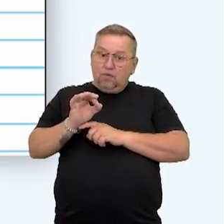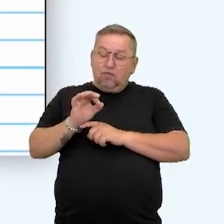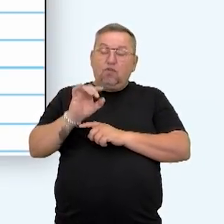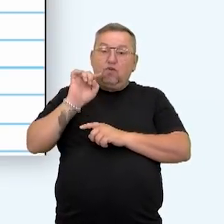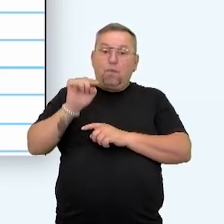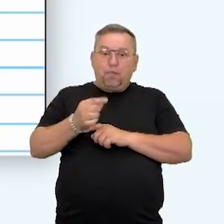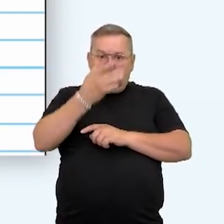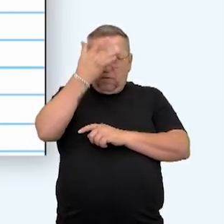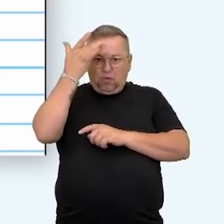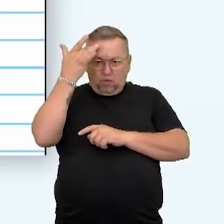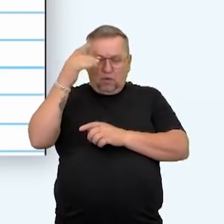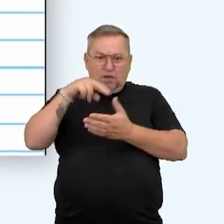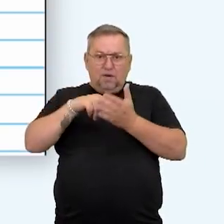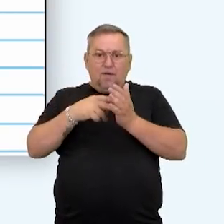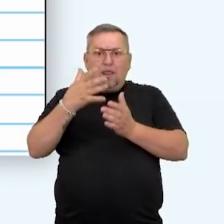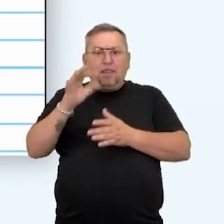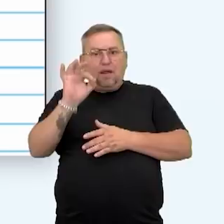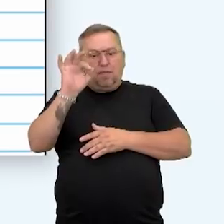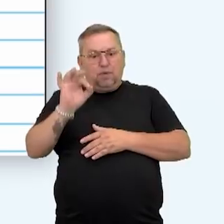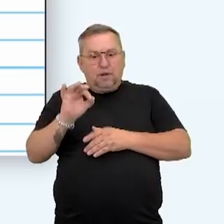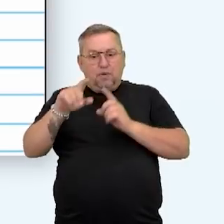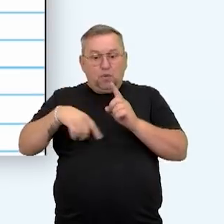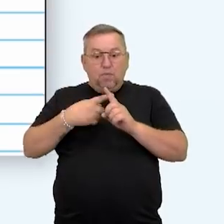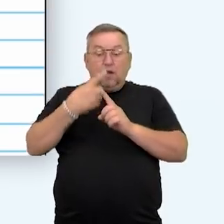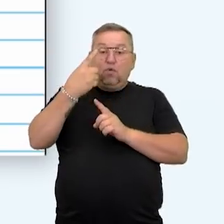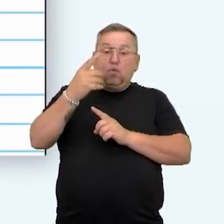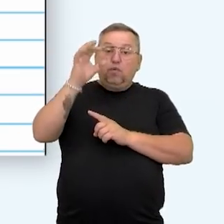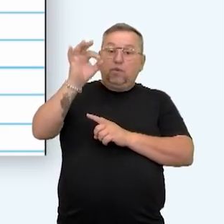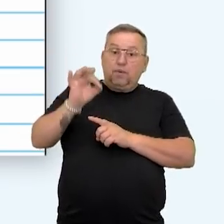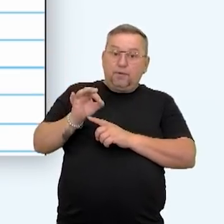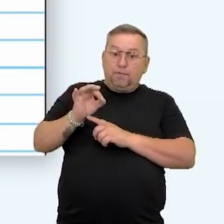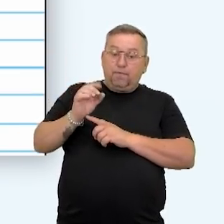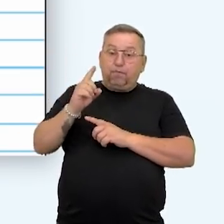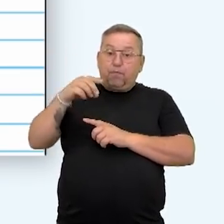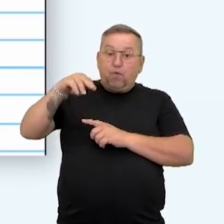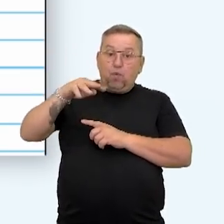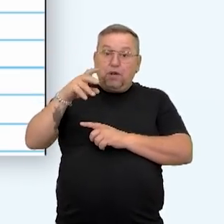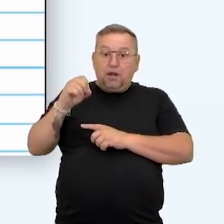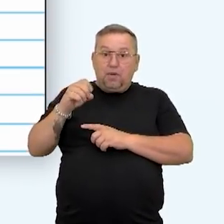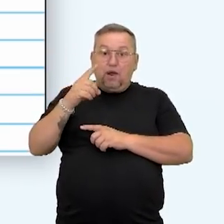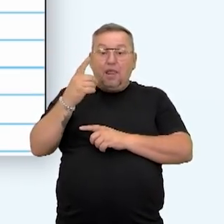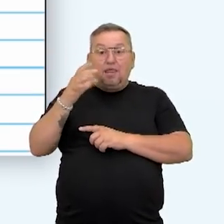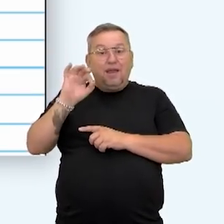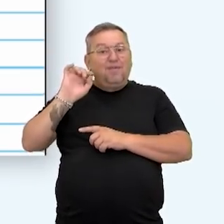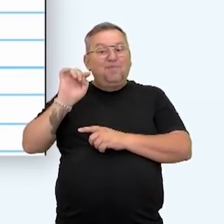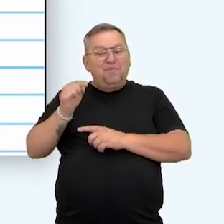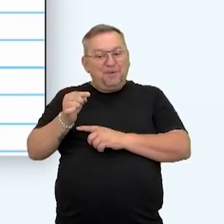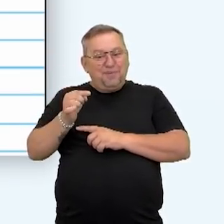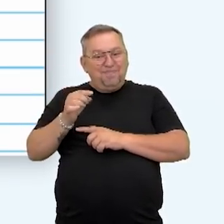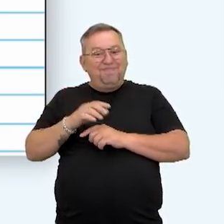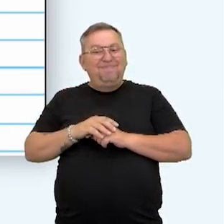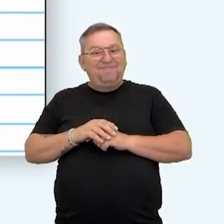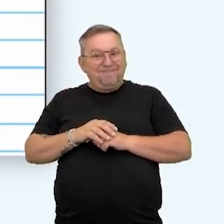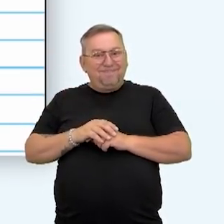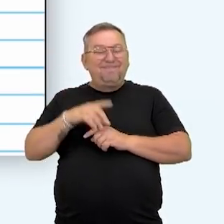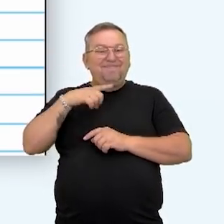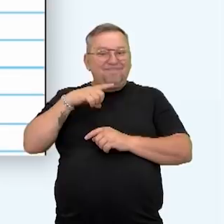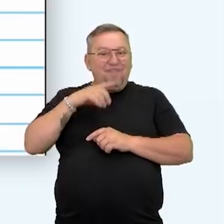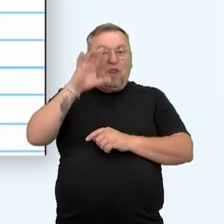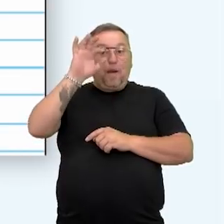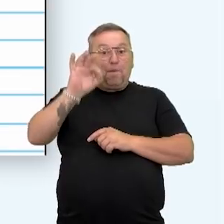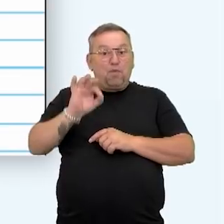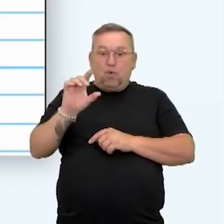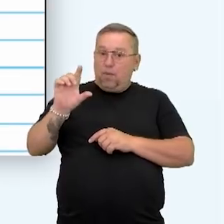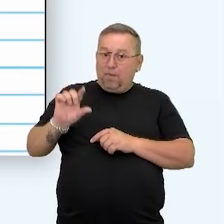habitantes equivale a 10 pessoas, mais 1% de uma cidade de 1 milhão equivale a 10 mil. Ou seja, embora a porcentagem